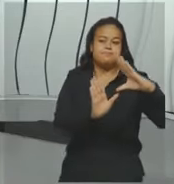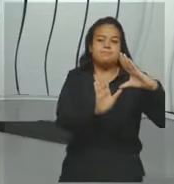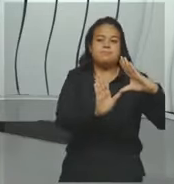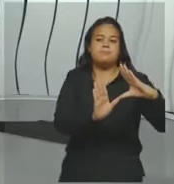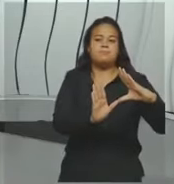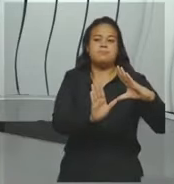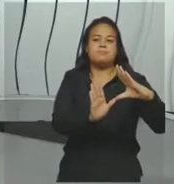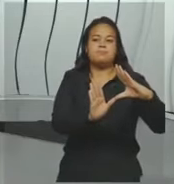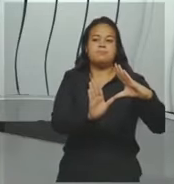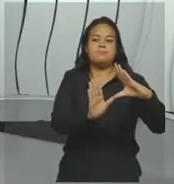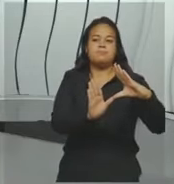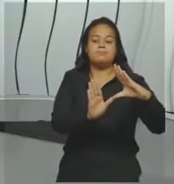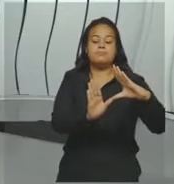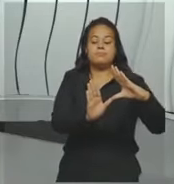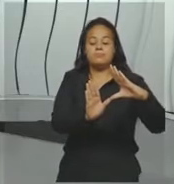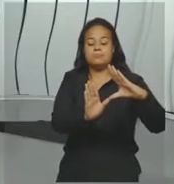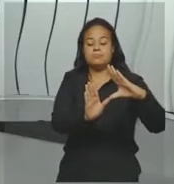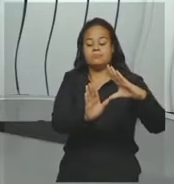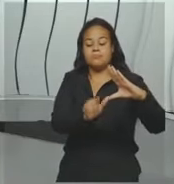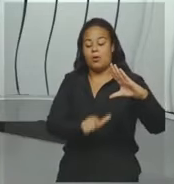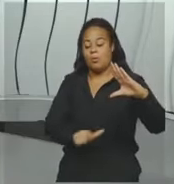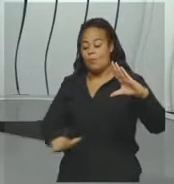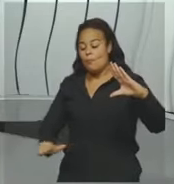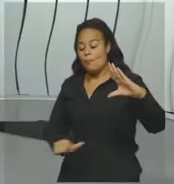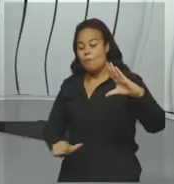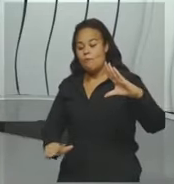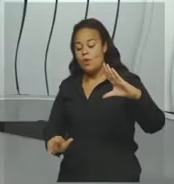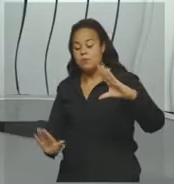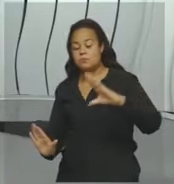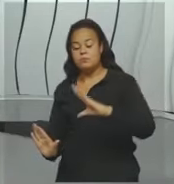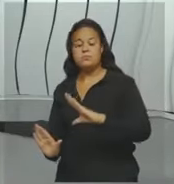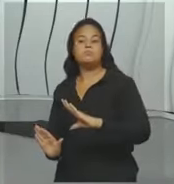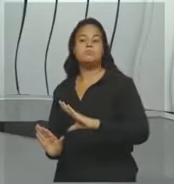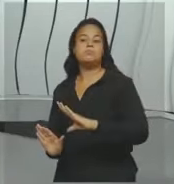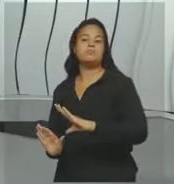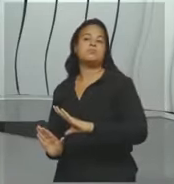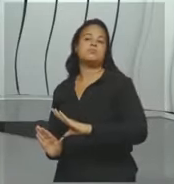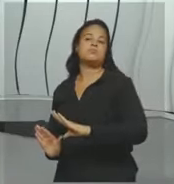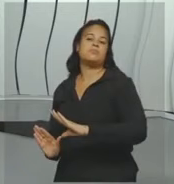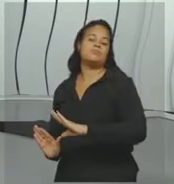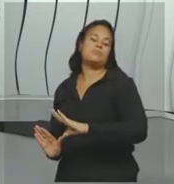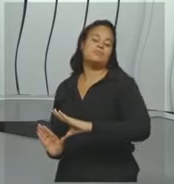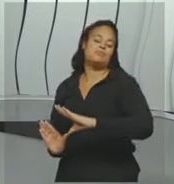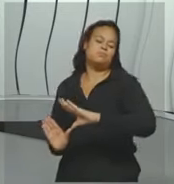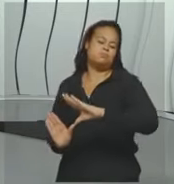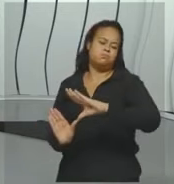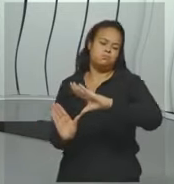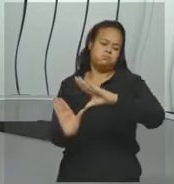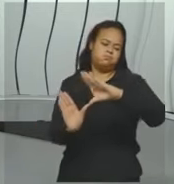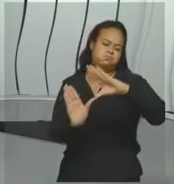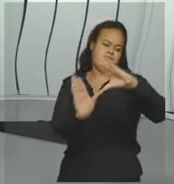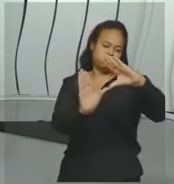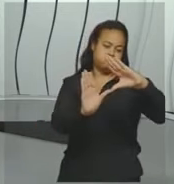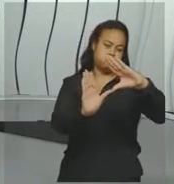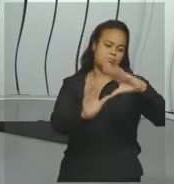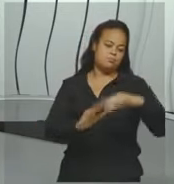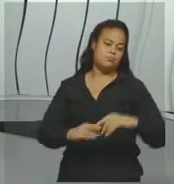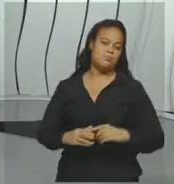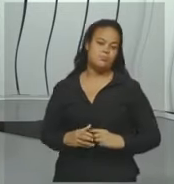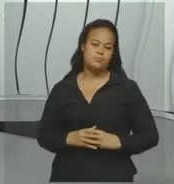de um ponto mais baixo, que seria esse ponto aqui, no caso aqui, para um ponto mais alto.